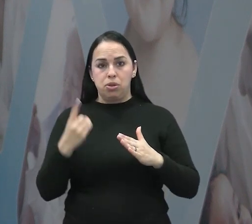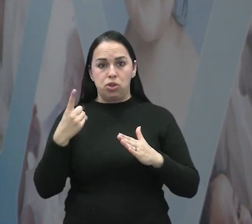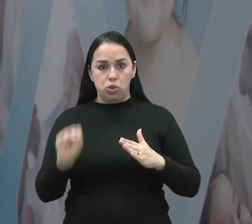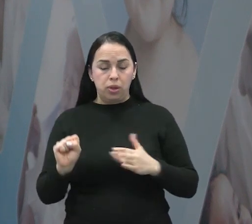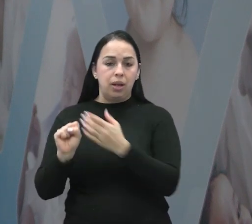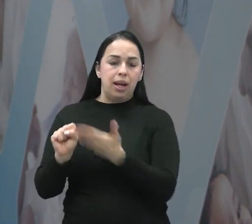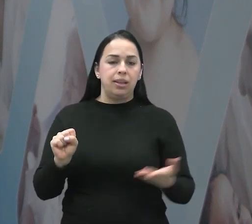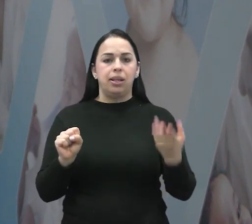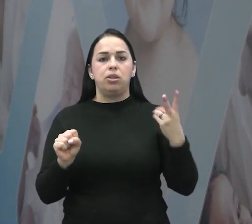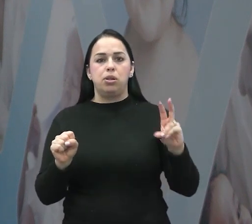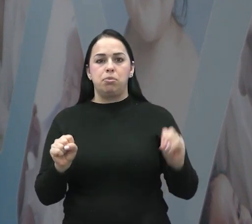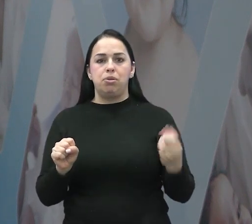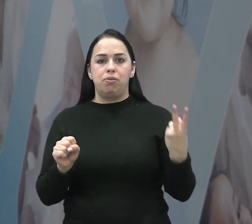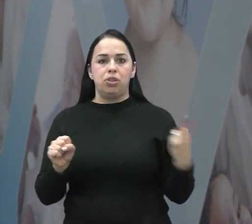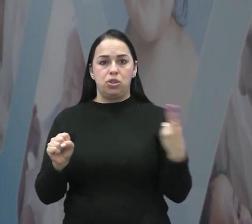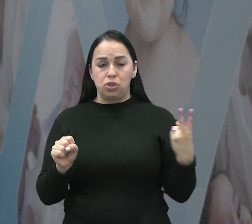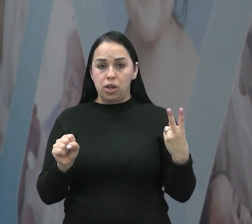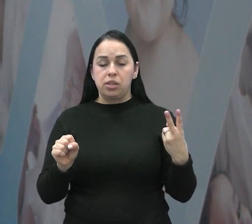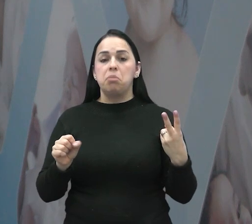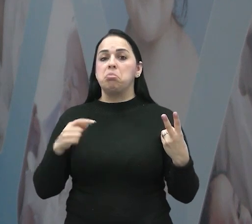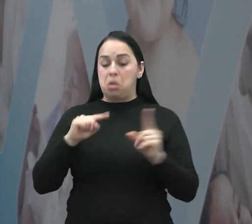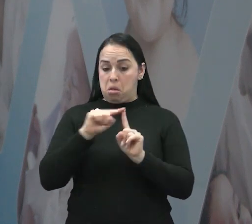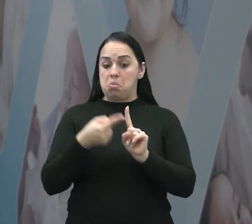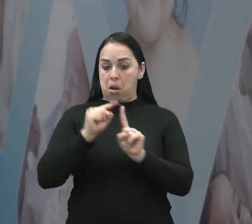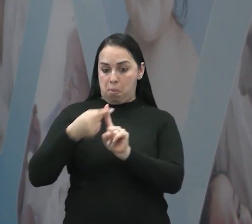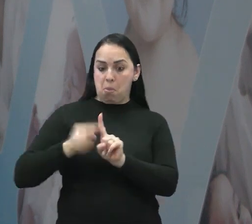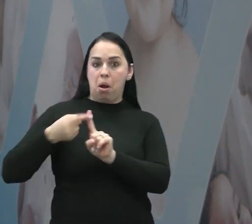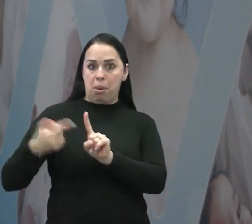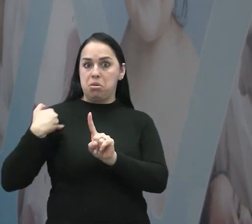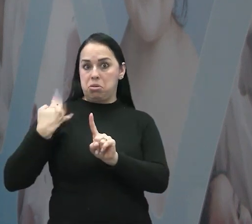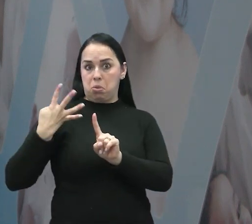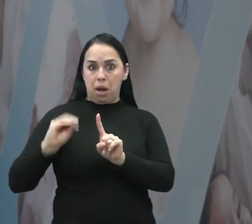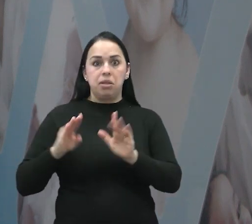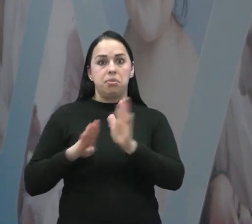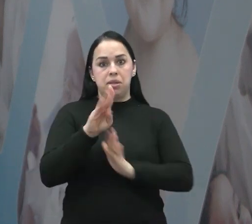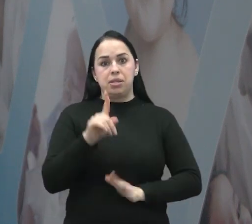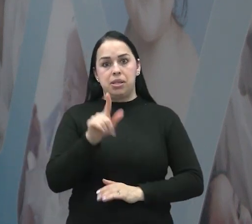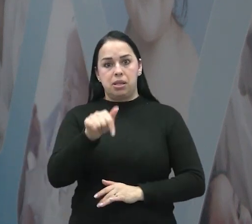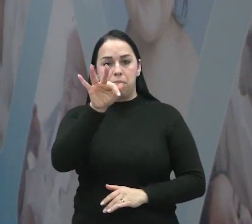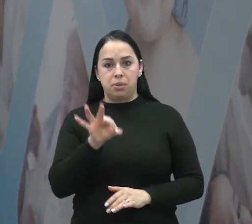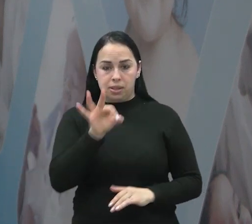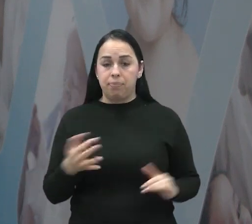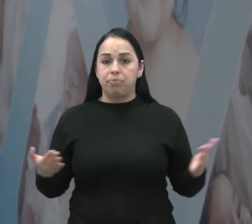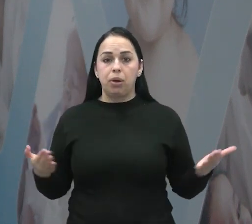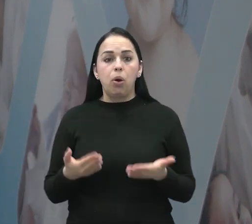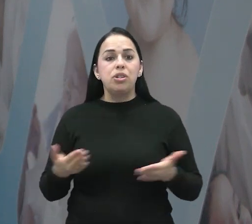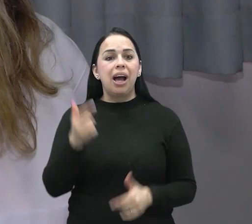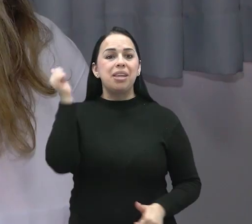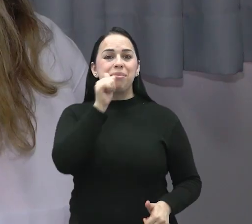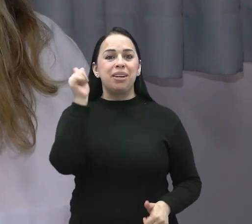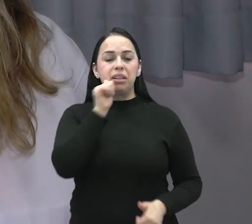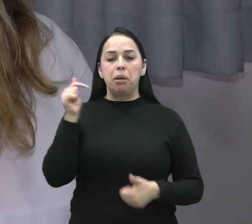apontam que entre 2018 e 2022, as gestações aumentaram 17% em mulheres acima dos 40